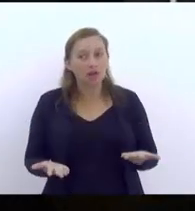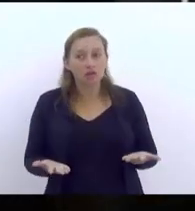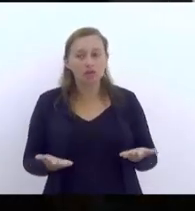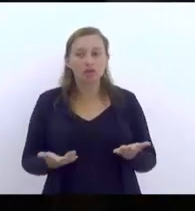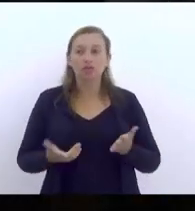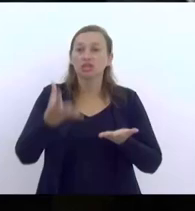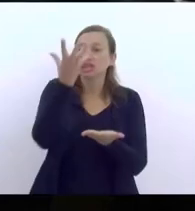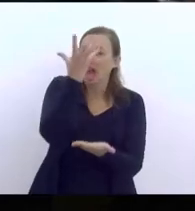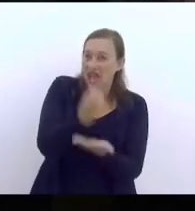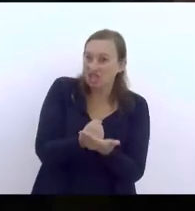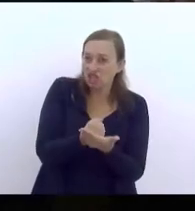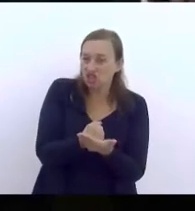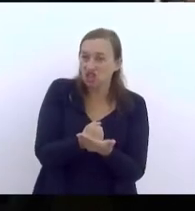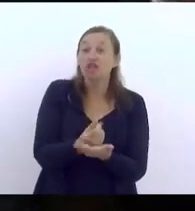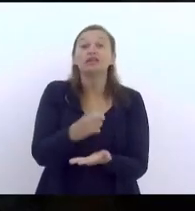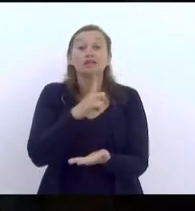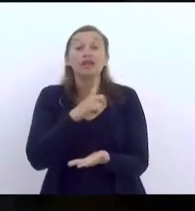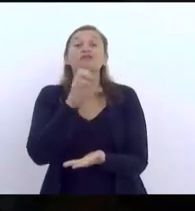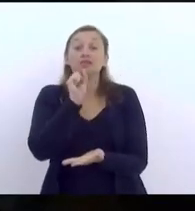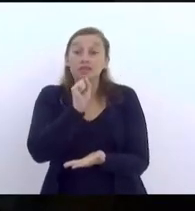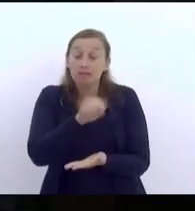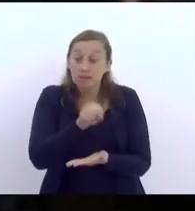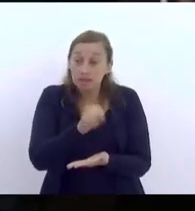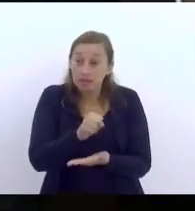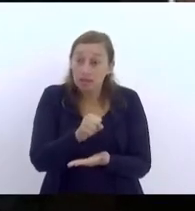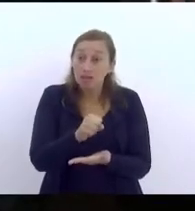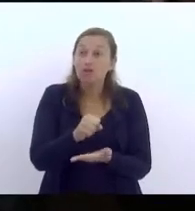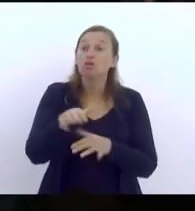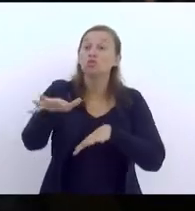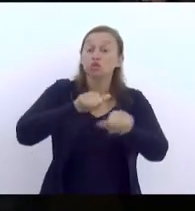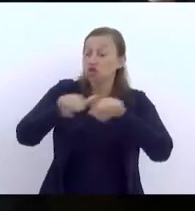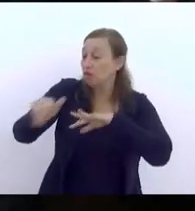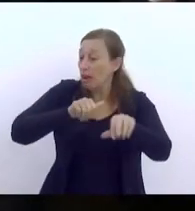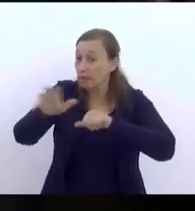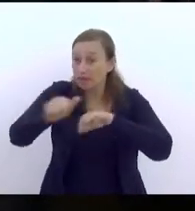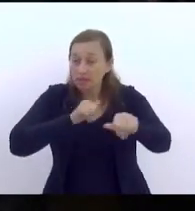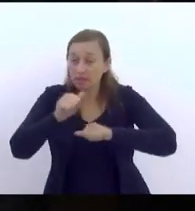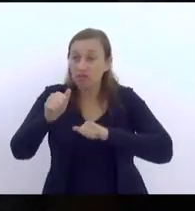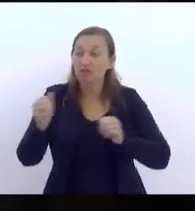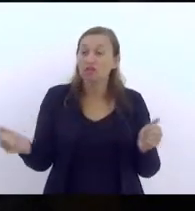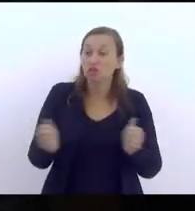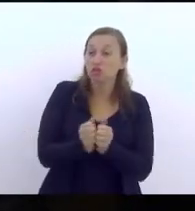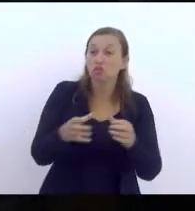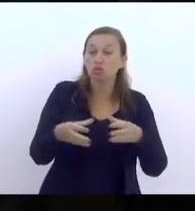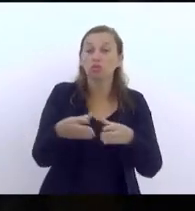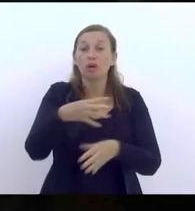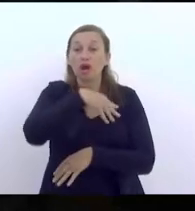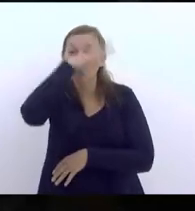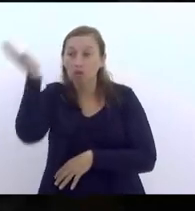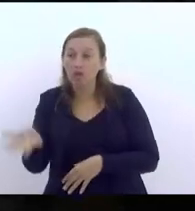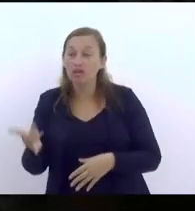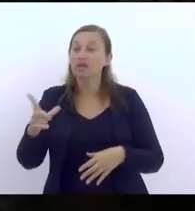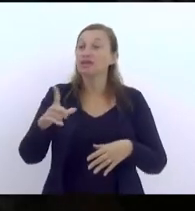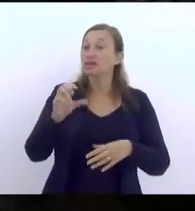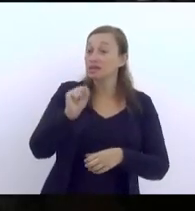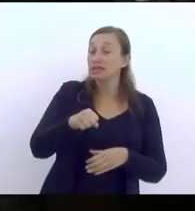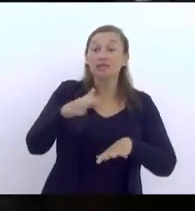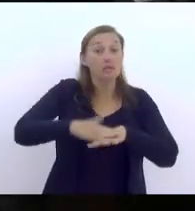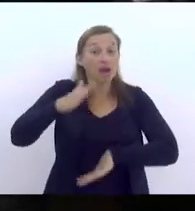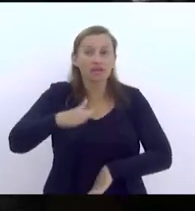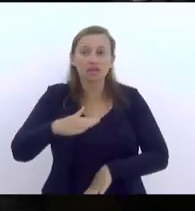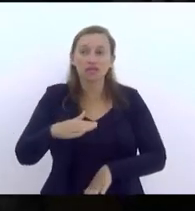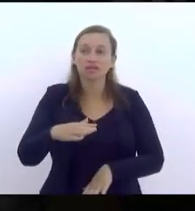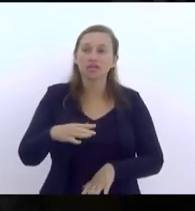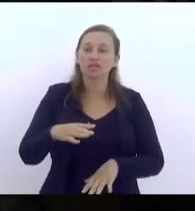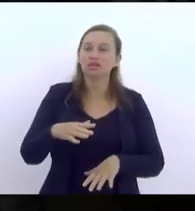está registrado, houve sim, houve a convocação, houve a participação e mais. Houve, inclusive,